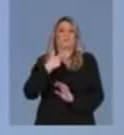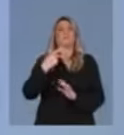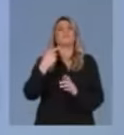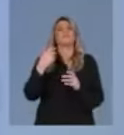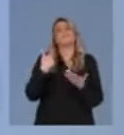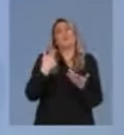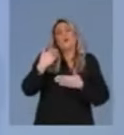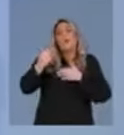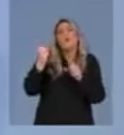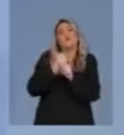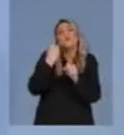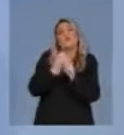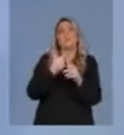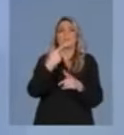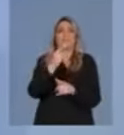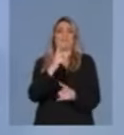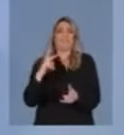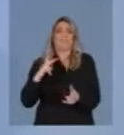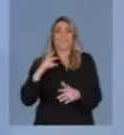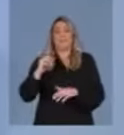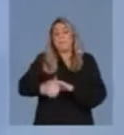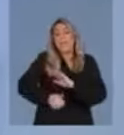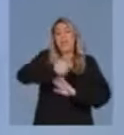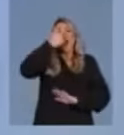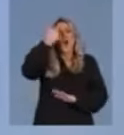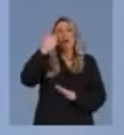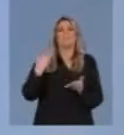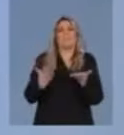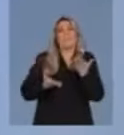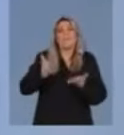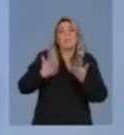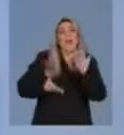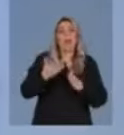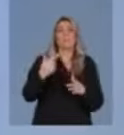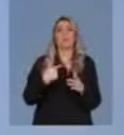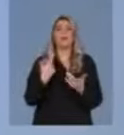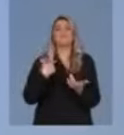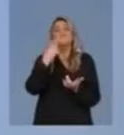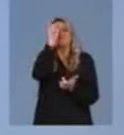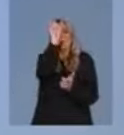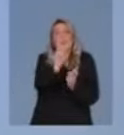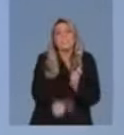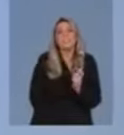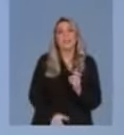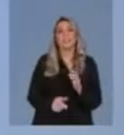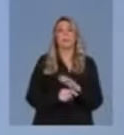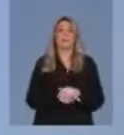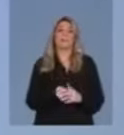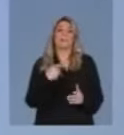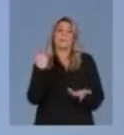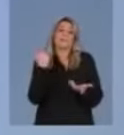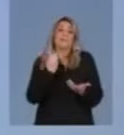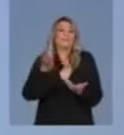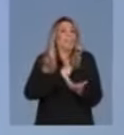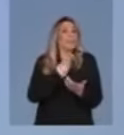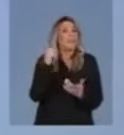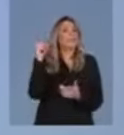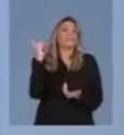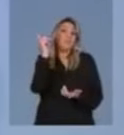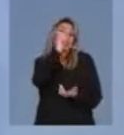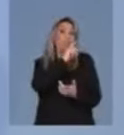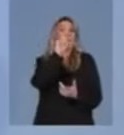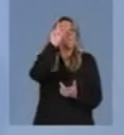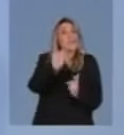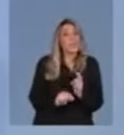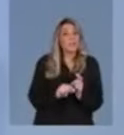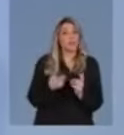cidade mais justa uma cidade mais equilibrada uma cidade mais humanizada uma cidade menos Cara isso aqui é importante e